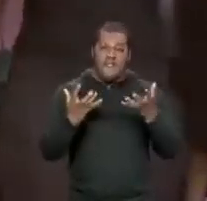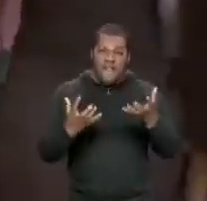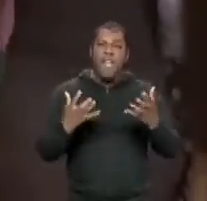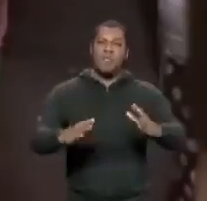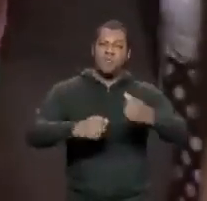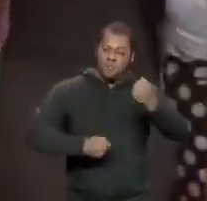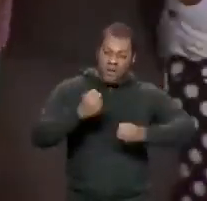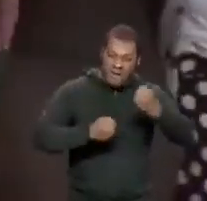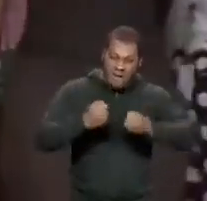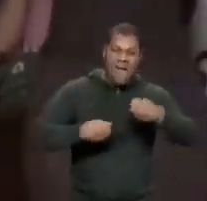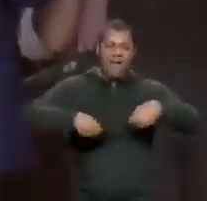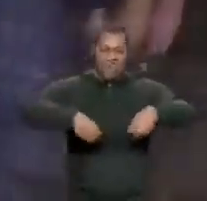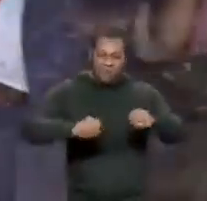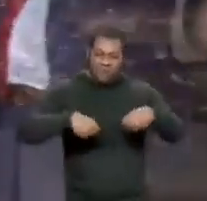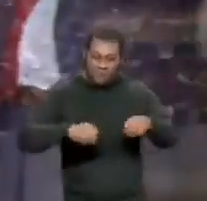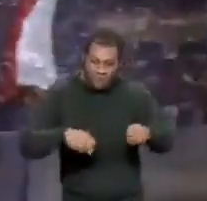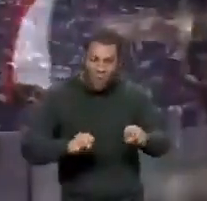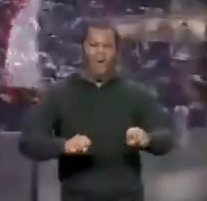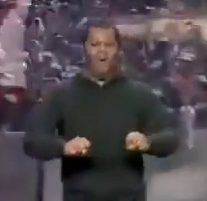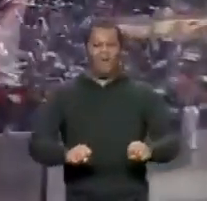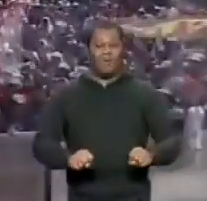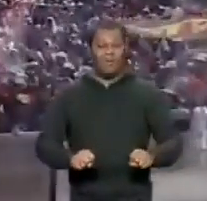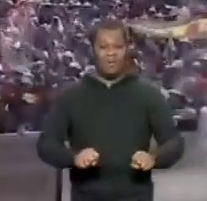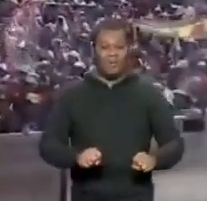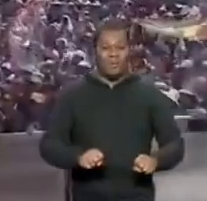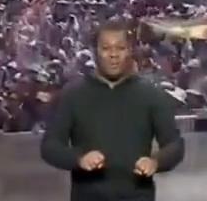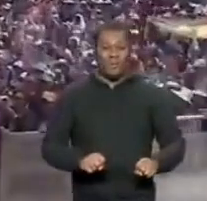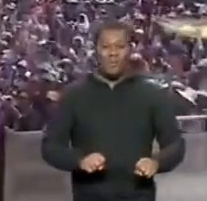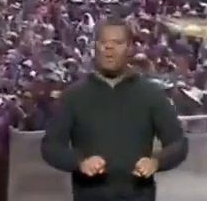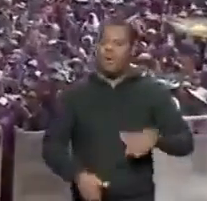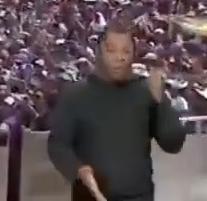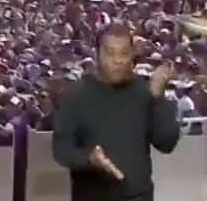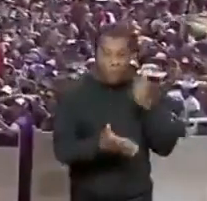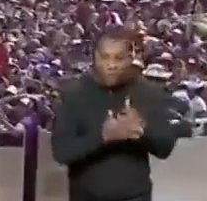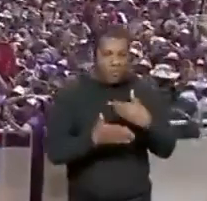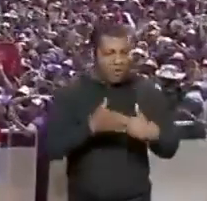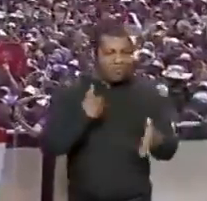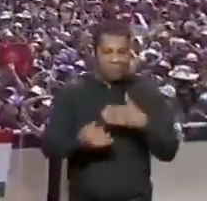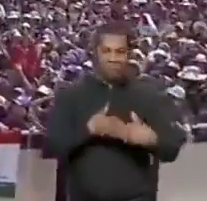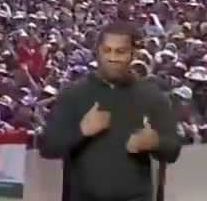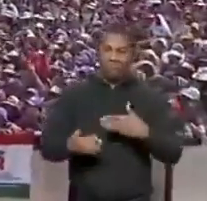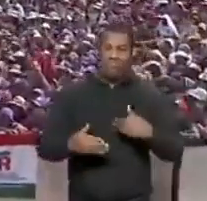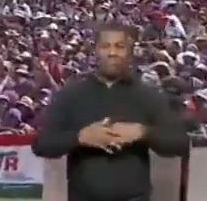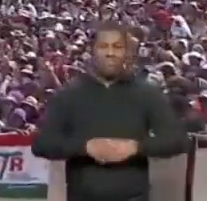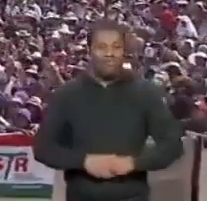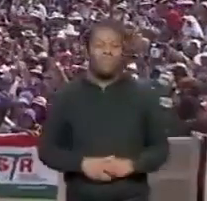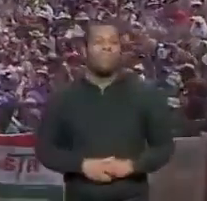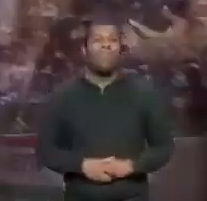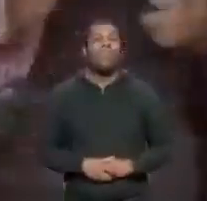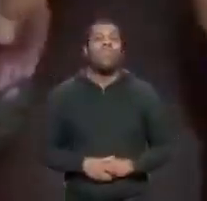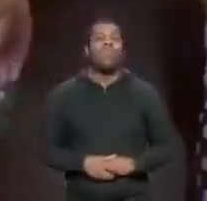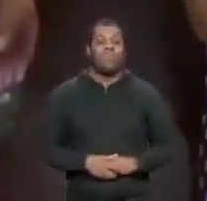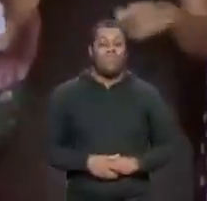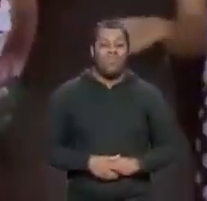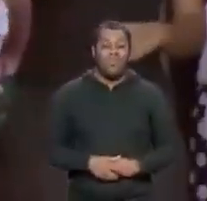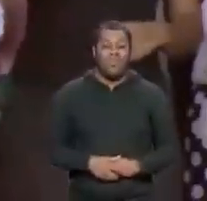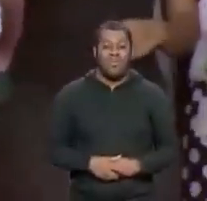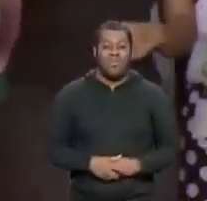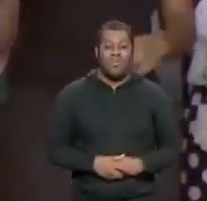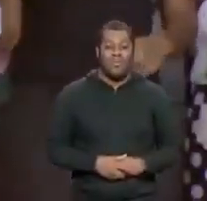gente quer ter moto, a gente quer ter o que a gente precisar. Eles têm que saber que